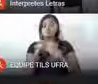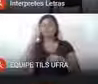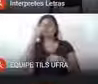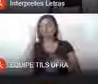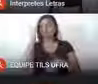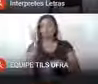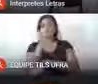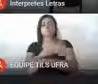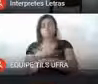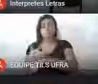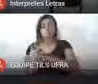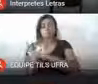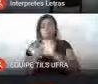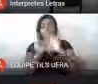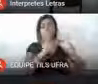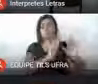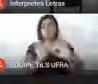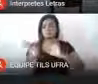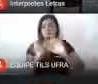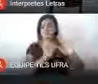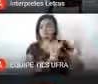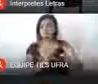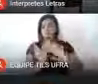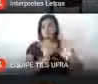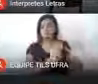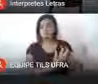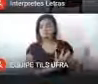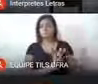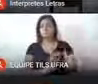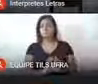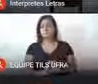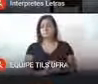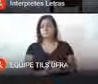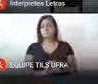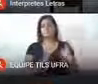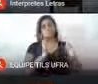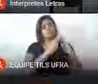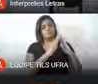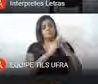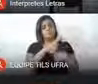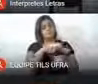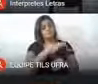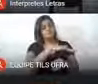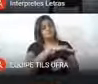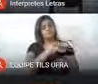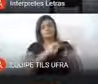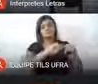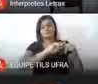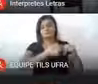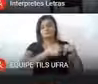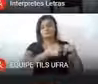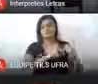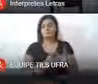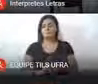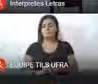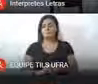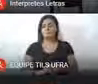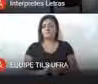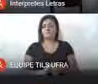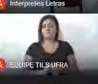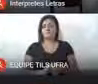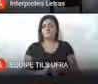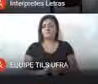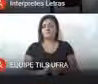europeus também, não indígenas, também habitavam esses locais. Né. E a gente pode